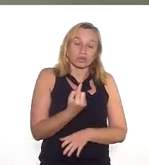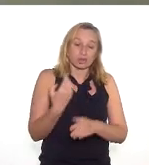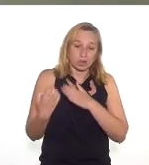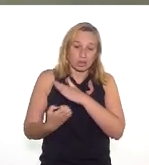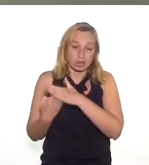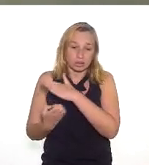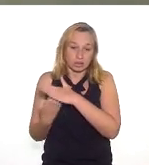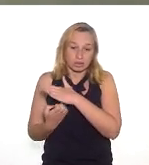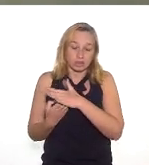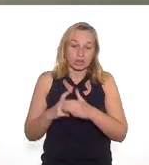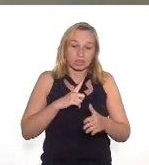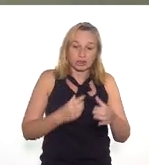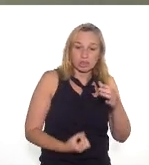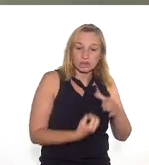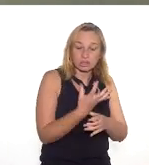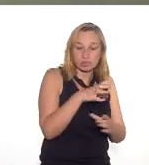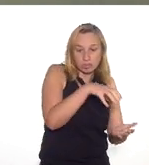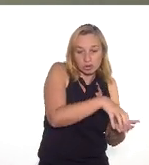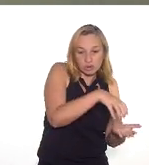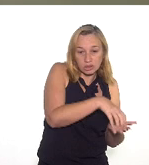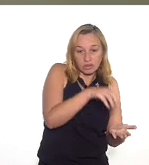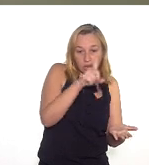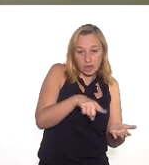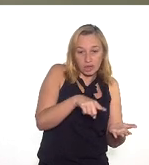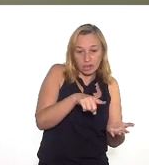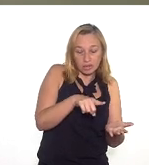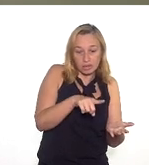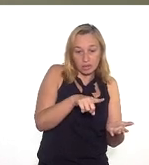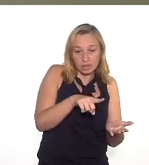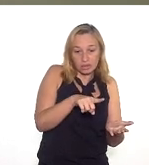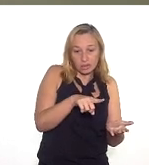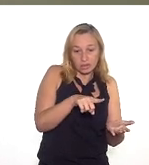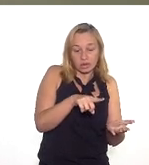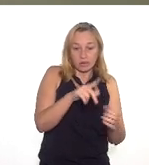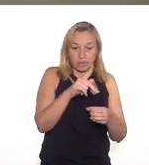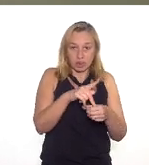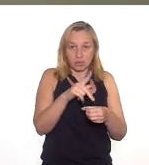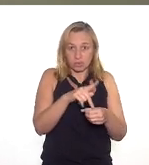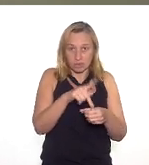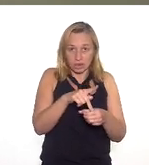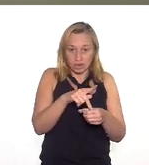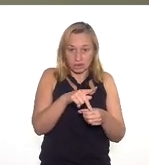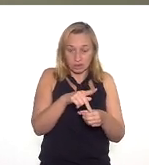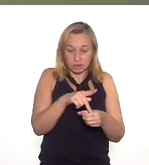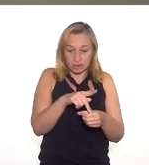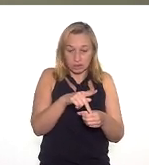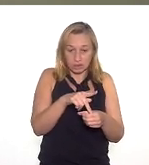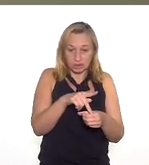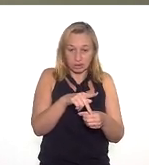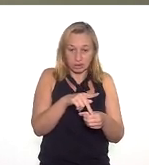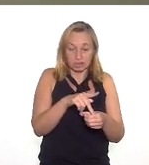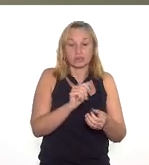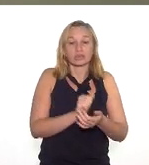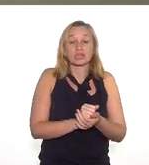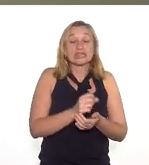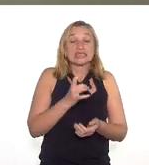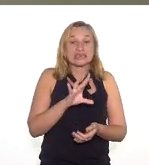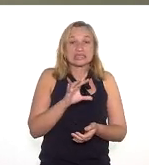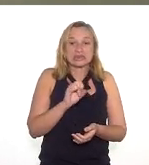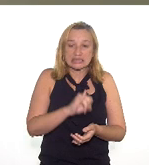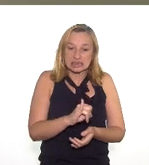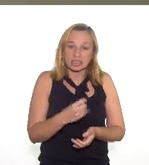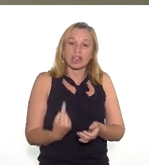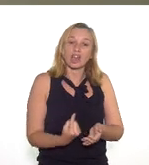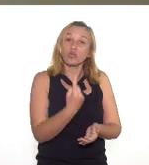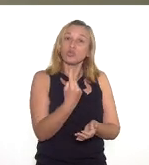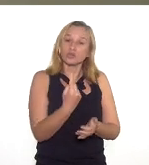tem centro de produção no Fundão é a Petrobras. Ela é a única. Se ela é a única,